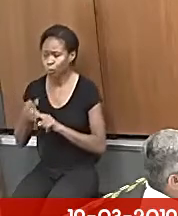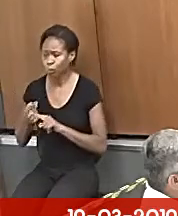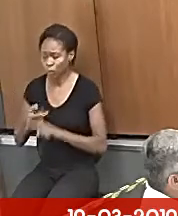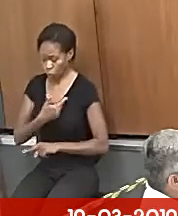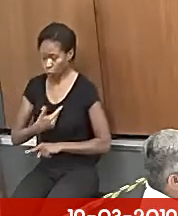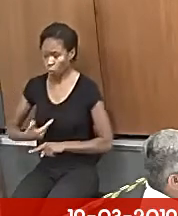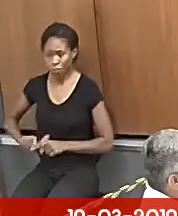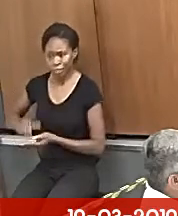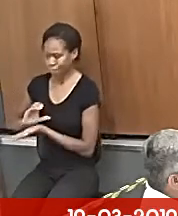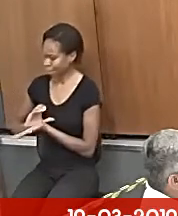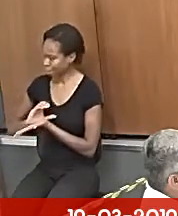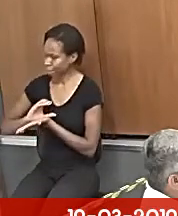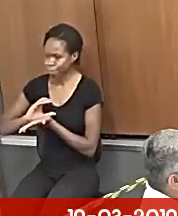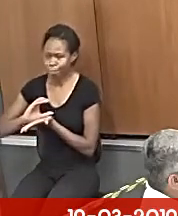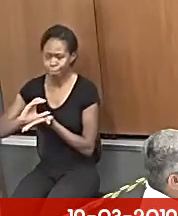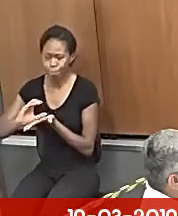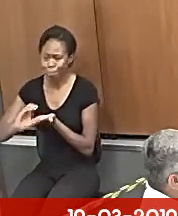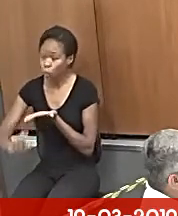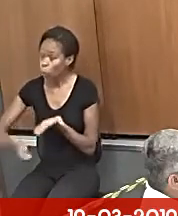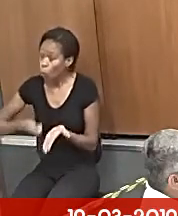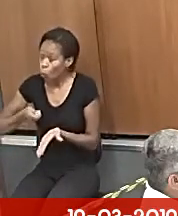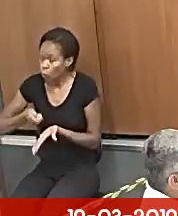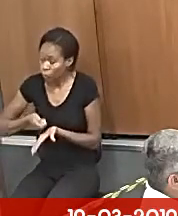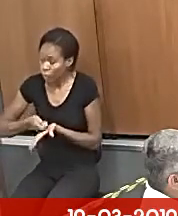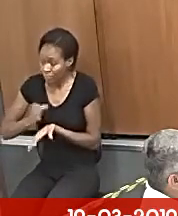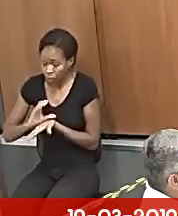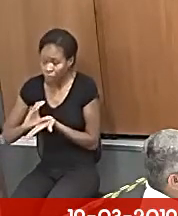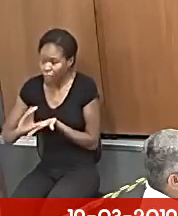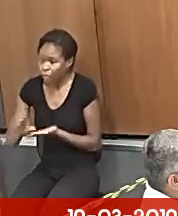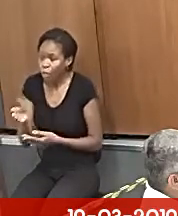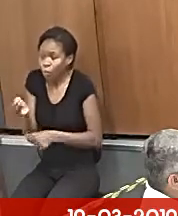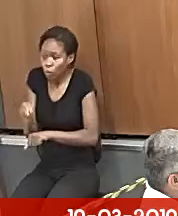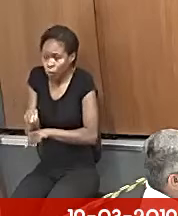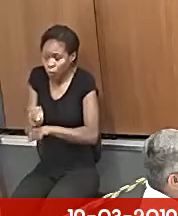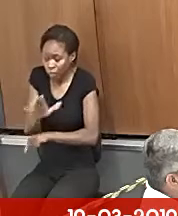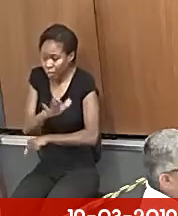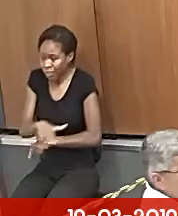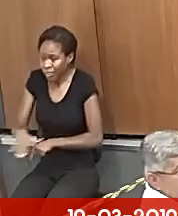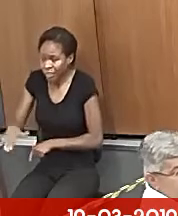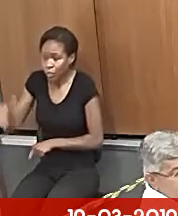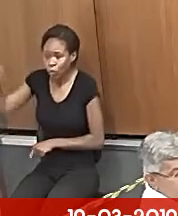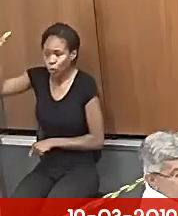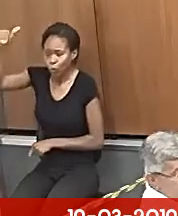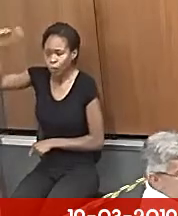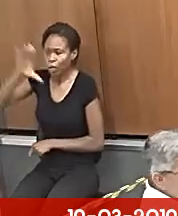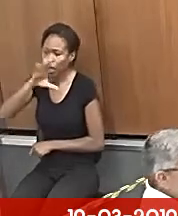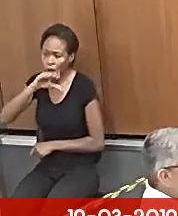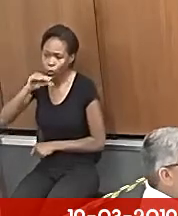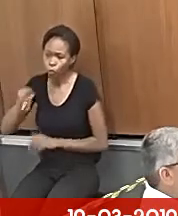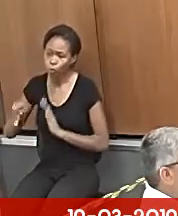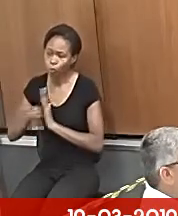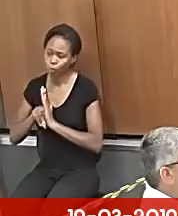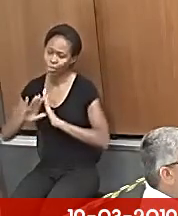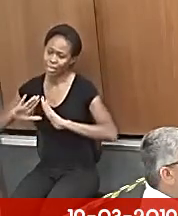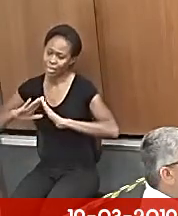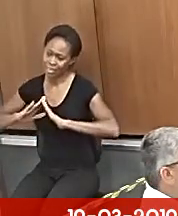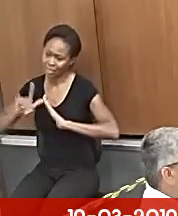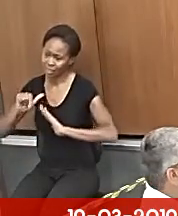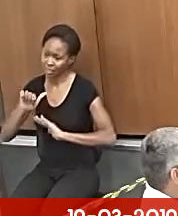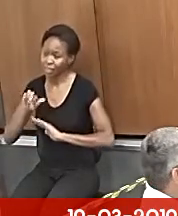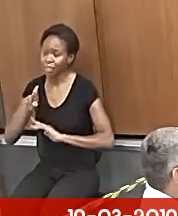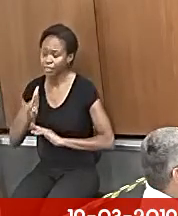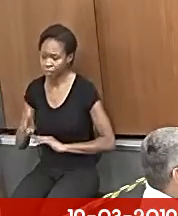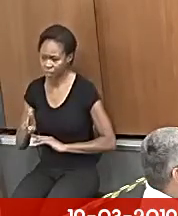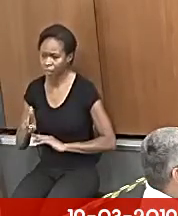o recurso obrigatório para cuidar das crianças dos jovens muito mais adultos hoje das casas lares que